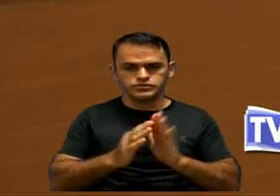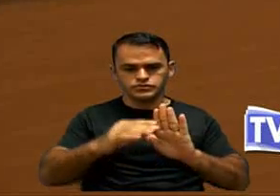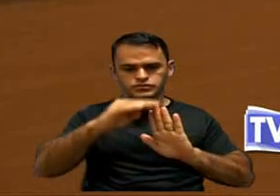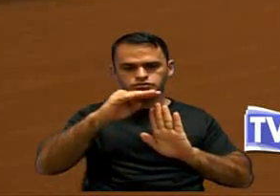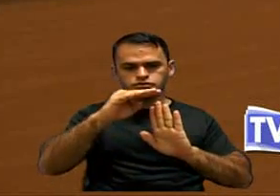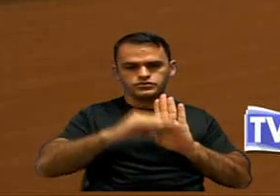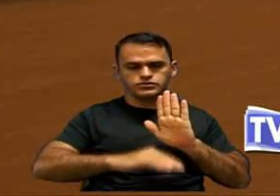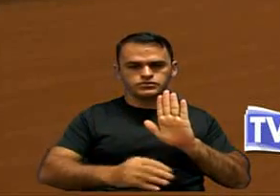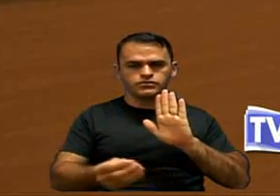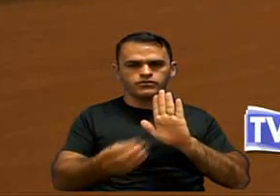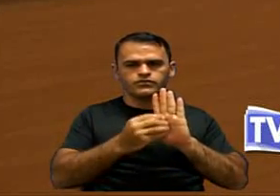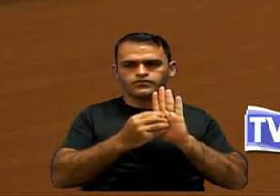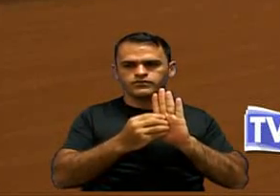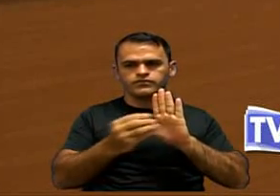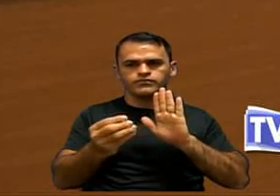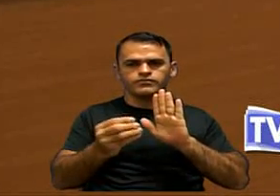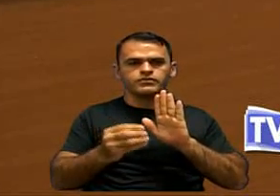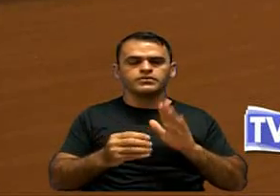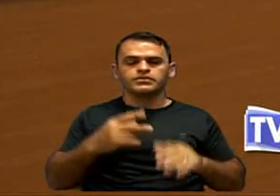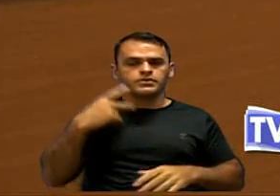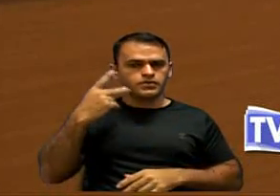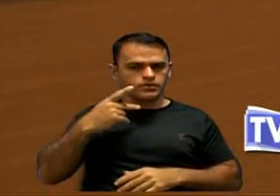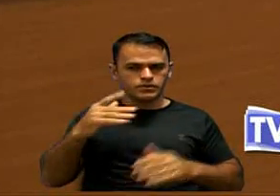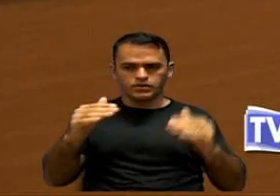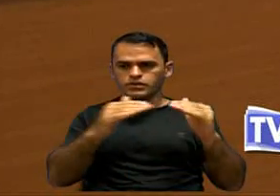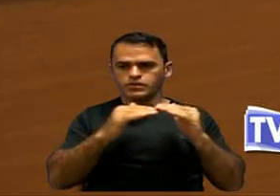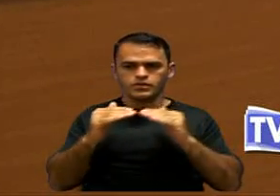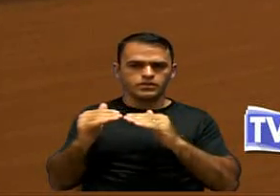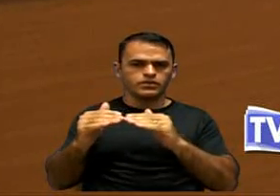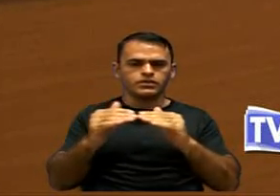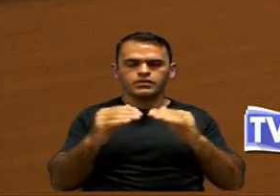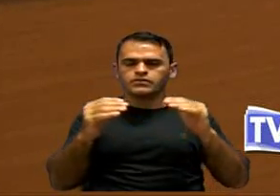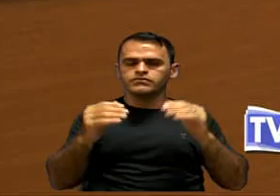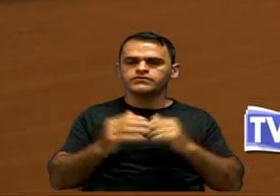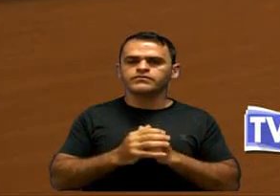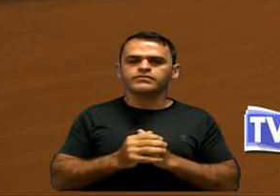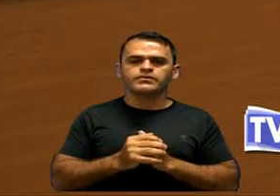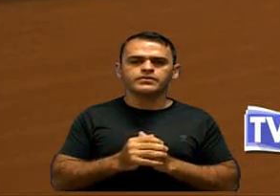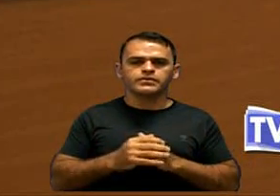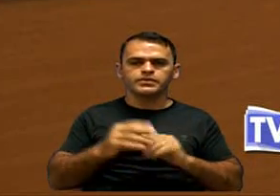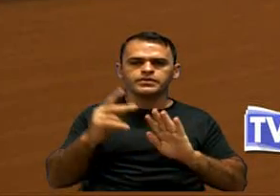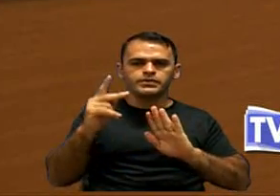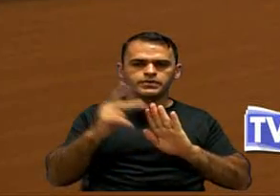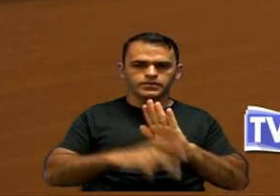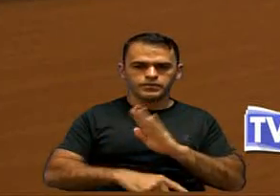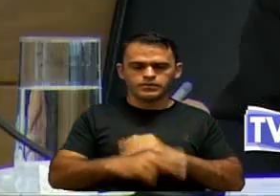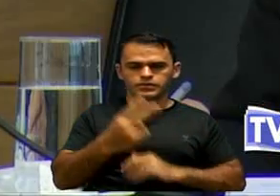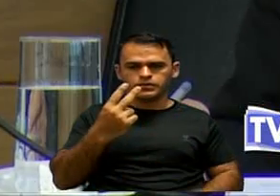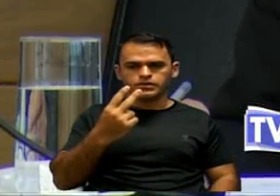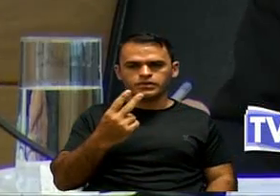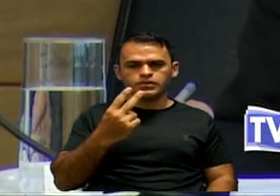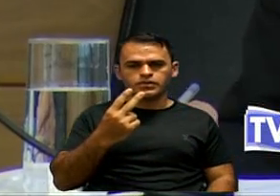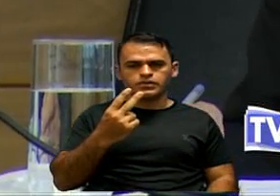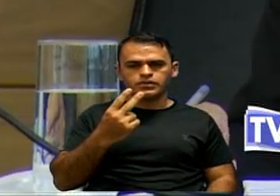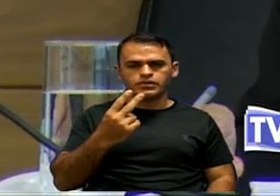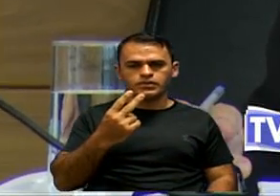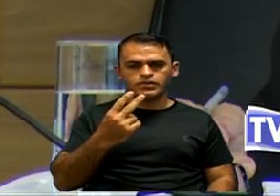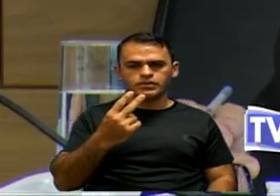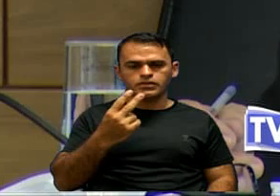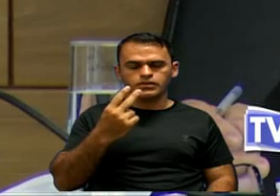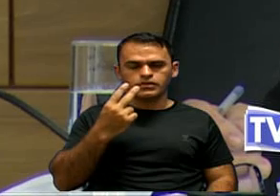fios do alarme? Os vereadores concordarem para essa questão. Até a palavra, Vossa Excelência, no projeto